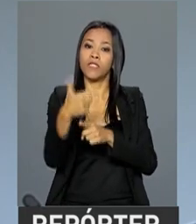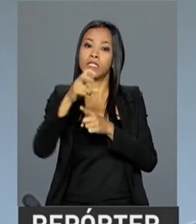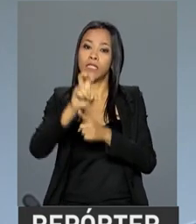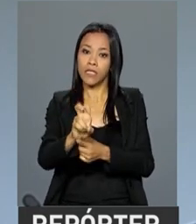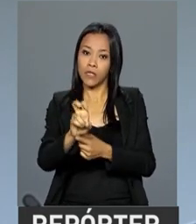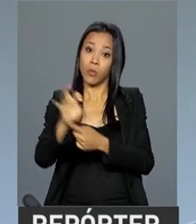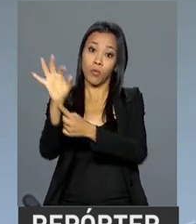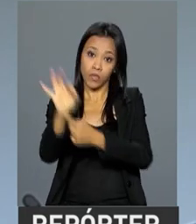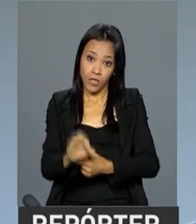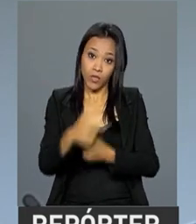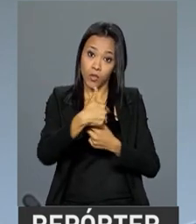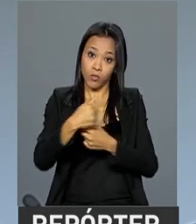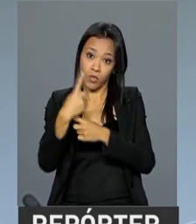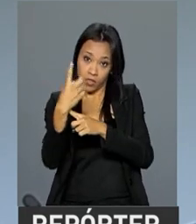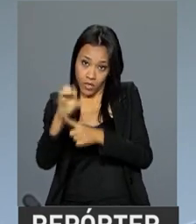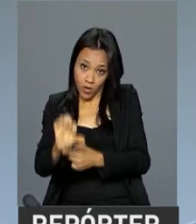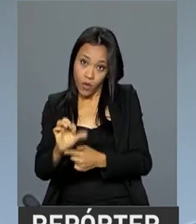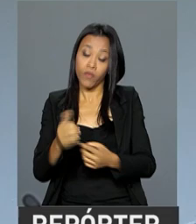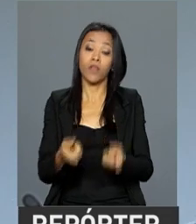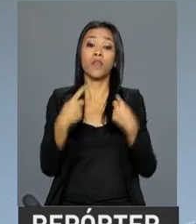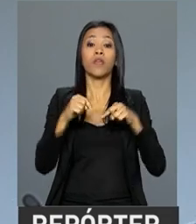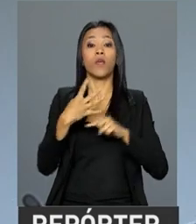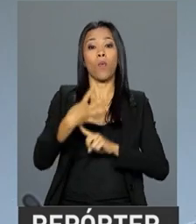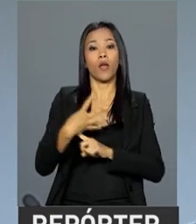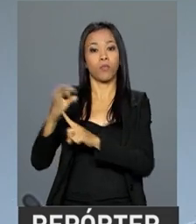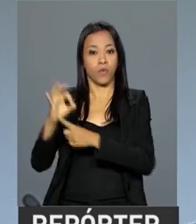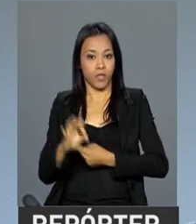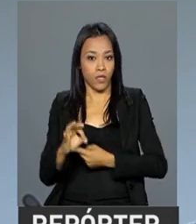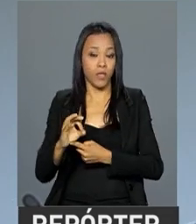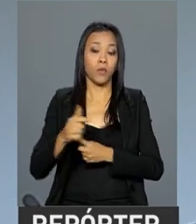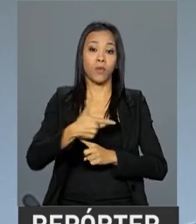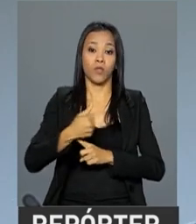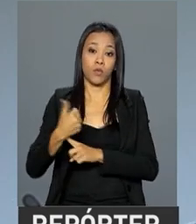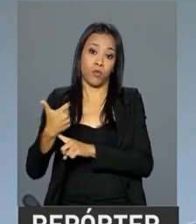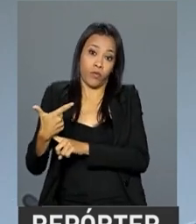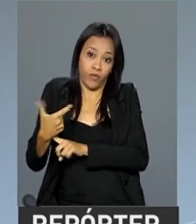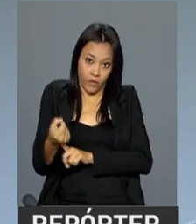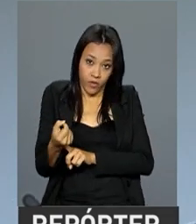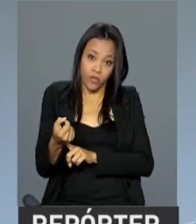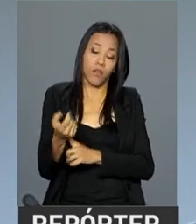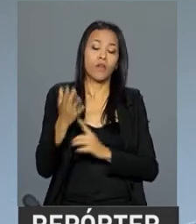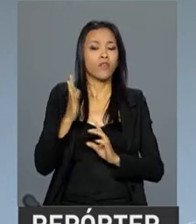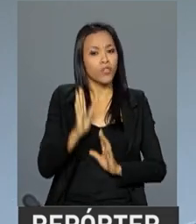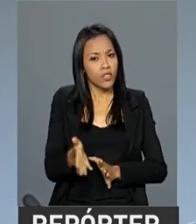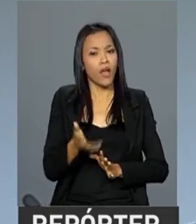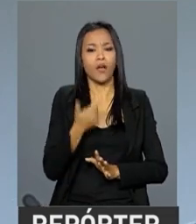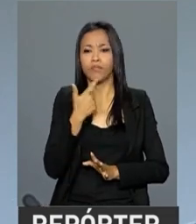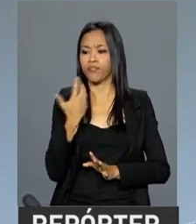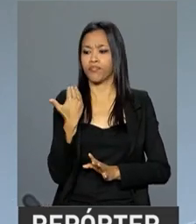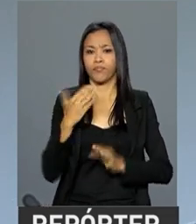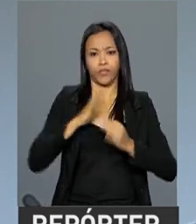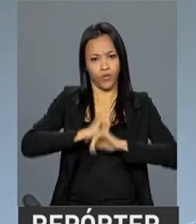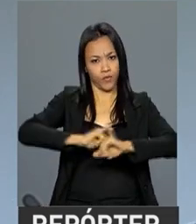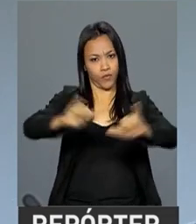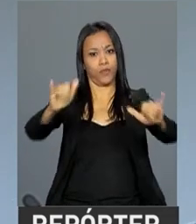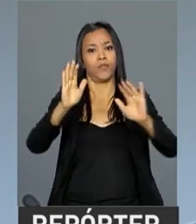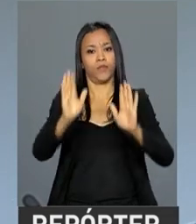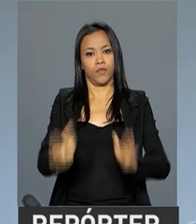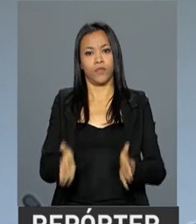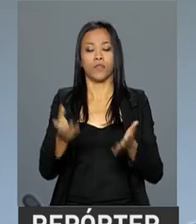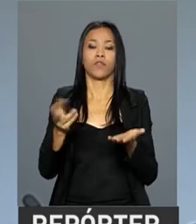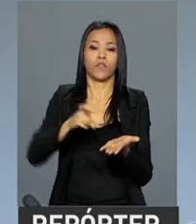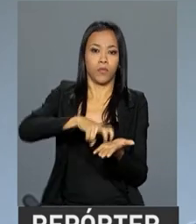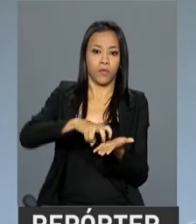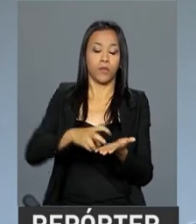4,25% em 2019 e de 4% em 2020. Esse anúncio, como eu falei, foi feito agora pela manhã.